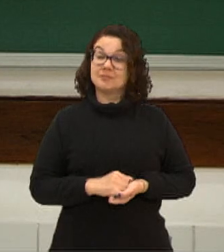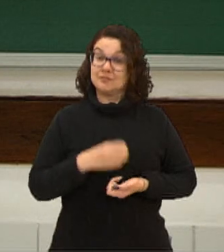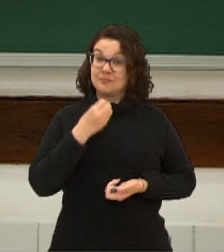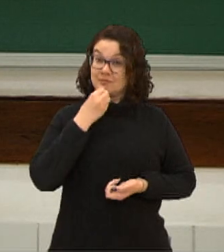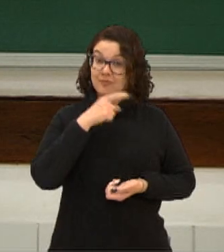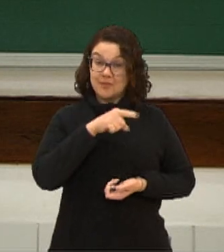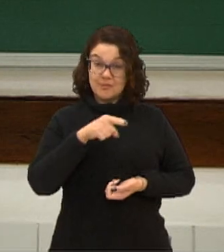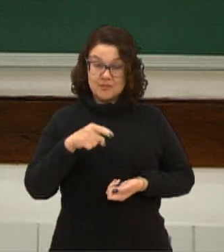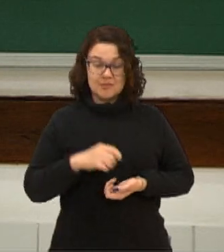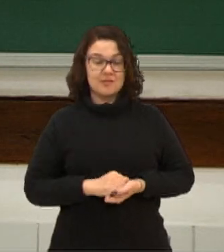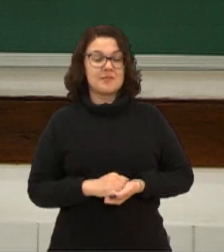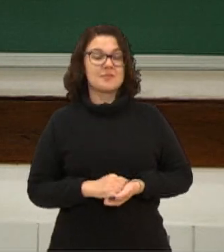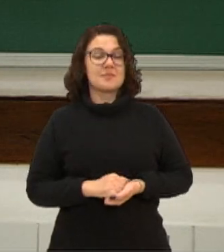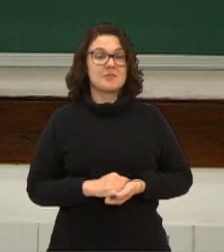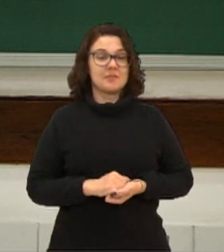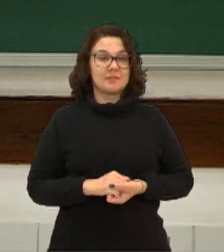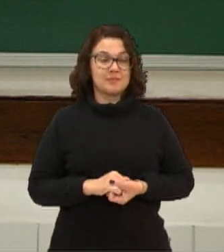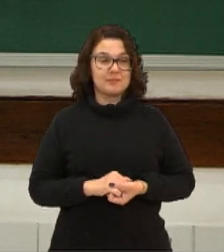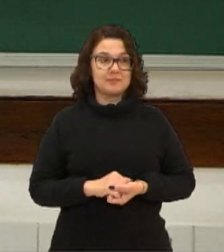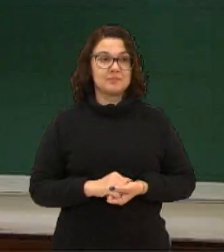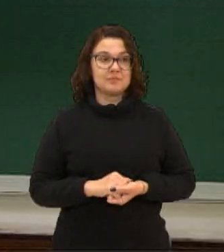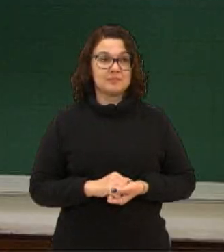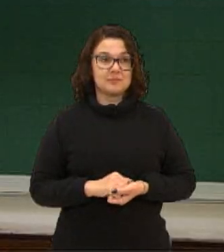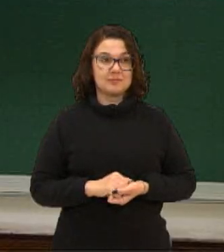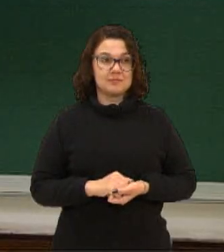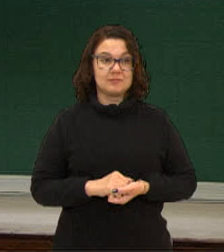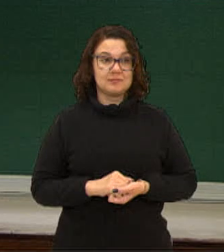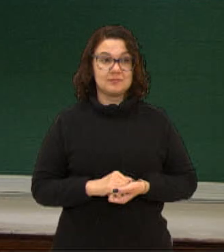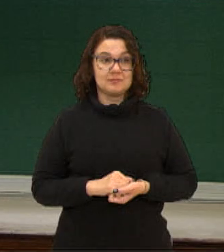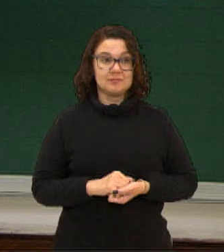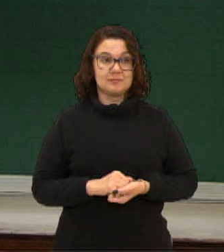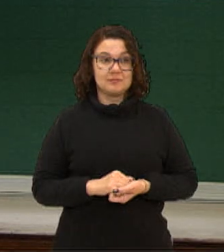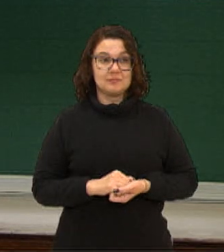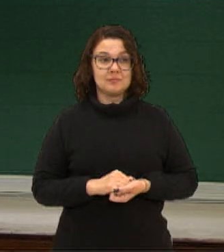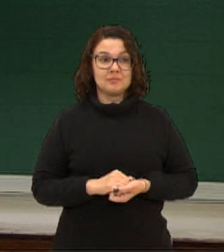Bueno, chicos, entonces, a ver cómo se quedaron ahí sus